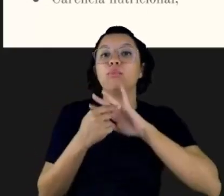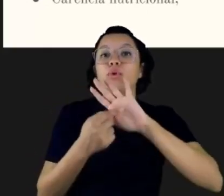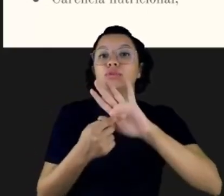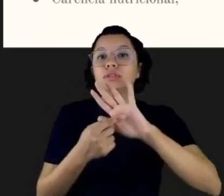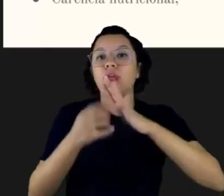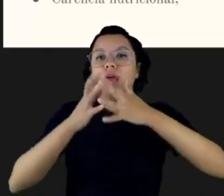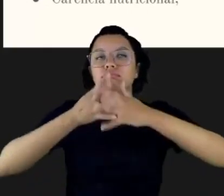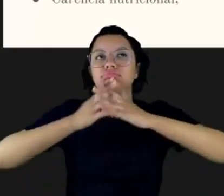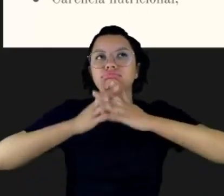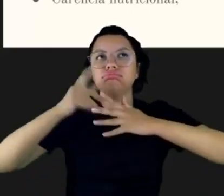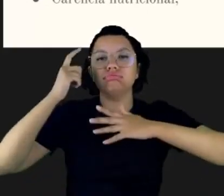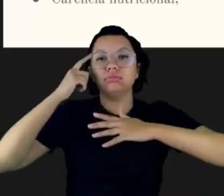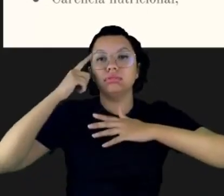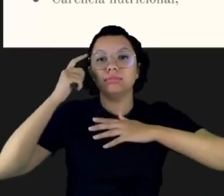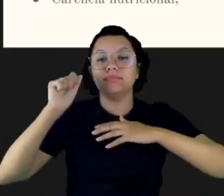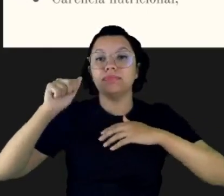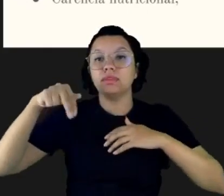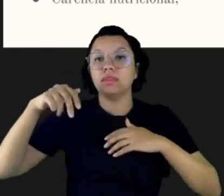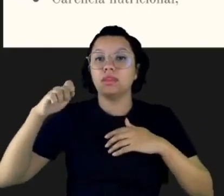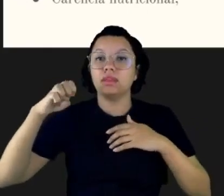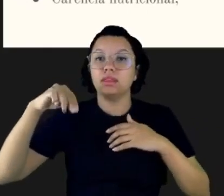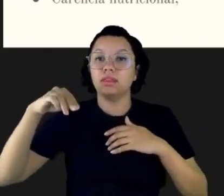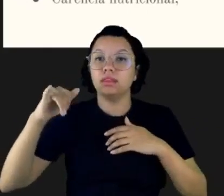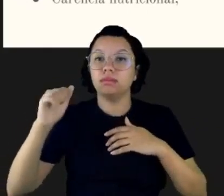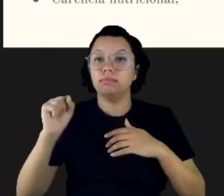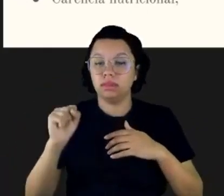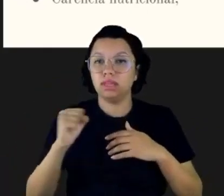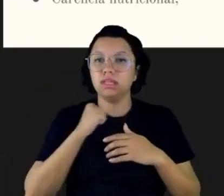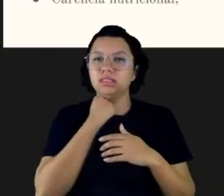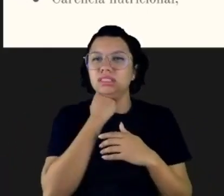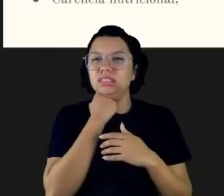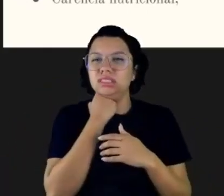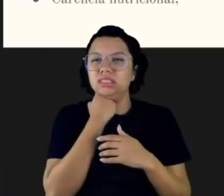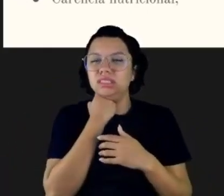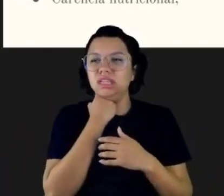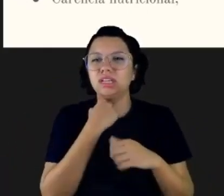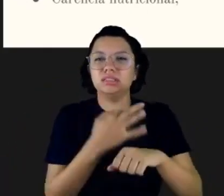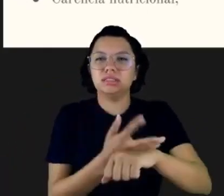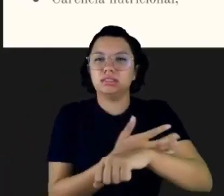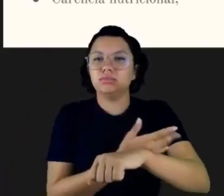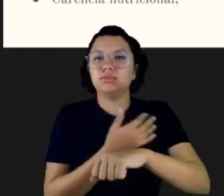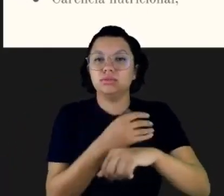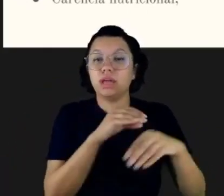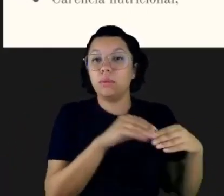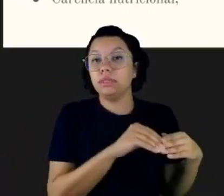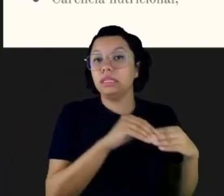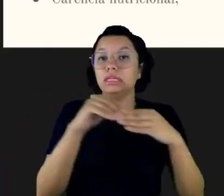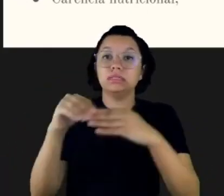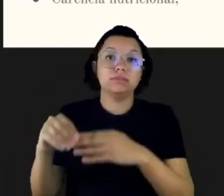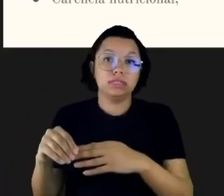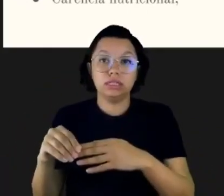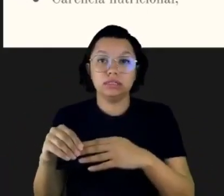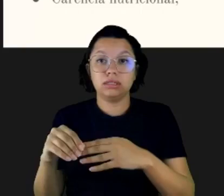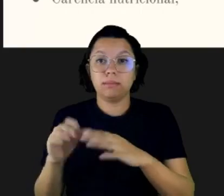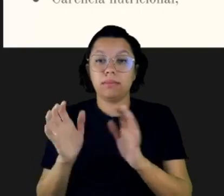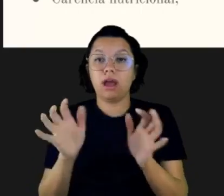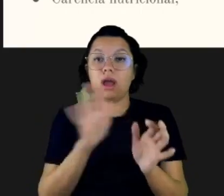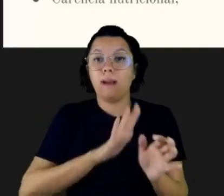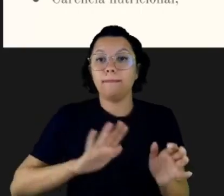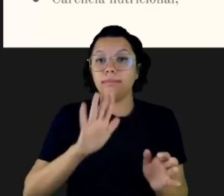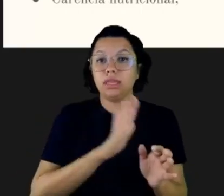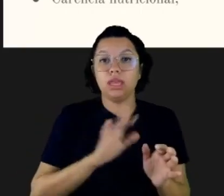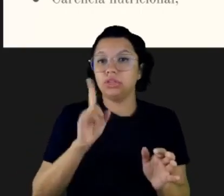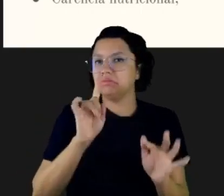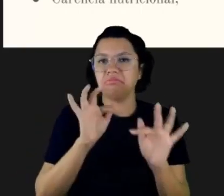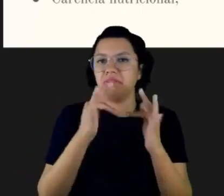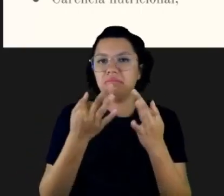Anemia, estresse emocional e transferência para ambiente não familiar. Aquele idoso que muitas vezes está cada vez na casa de um